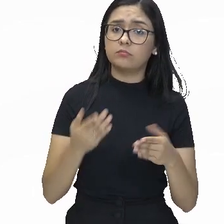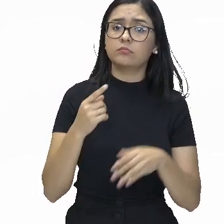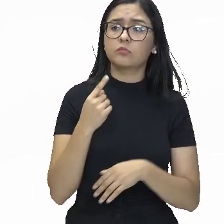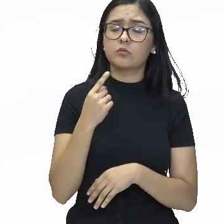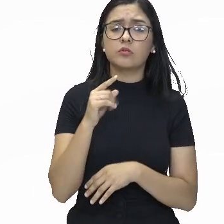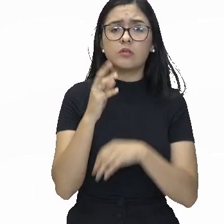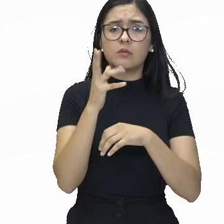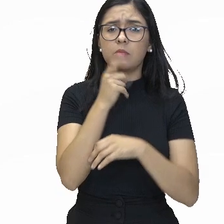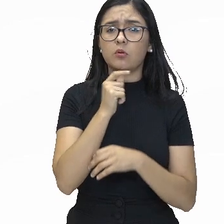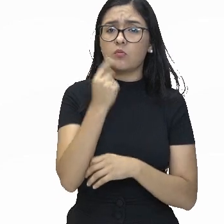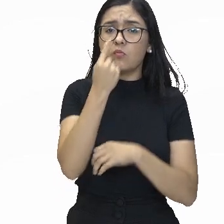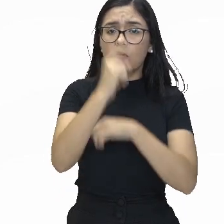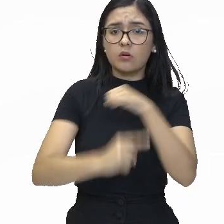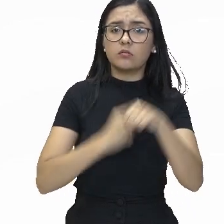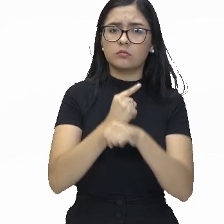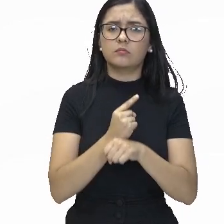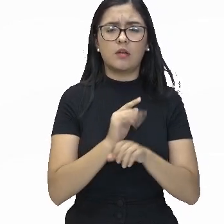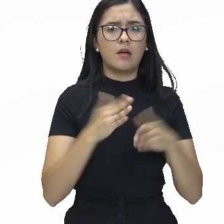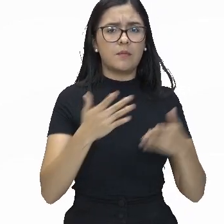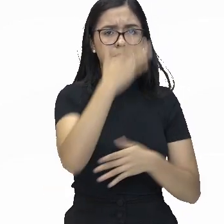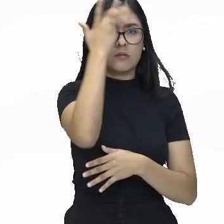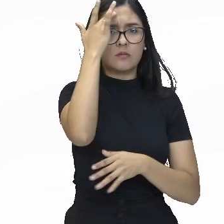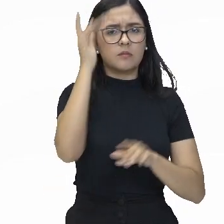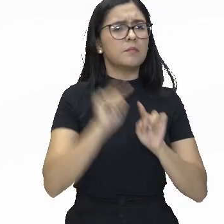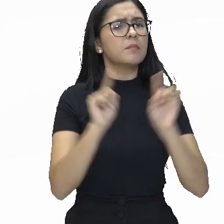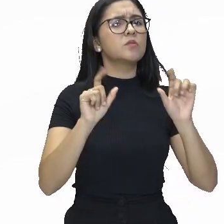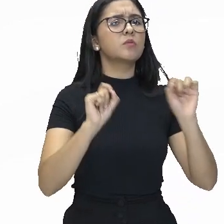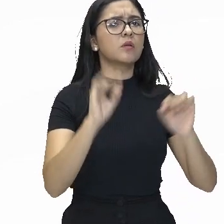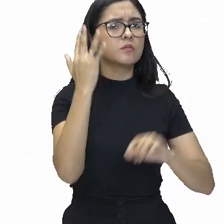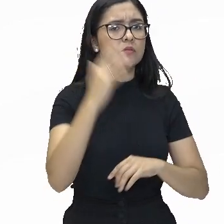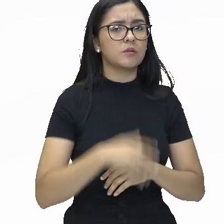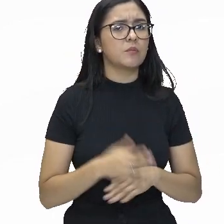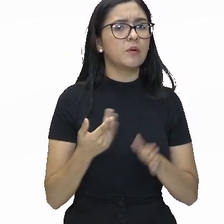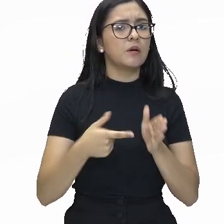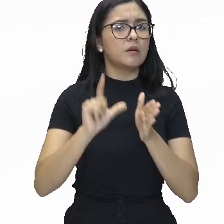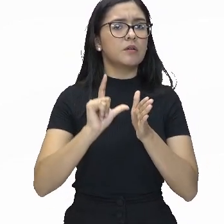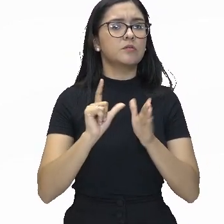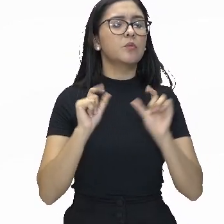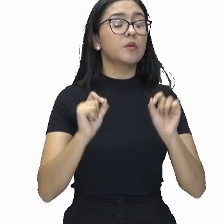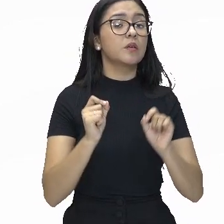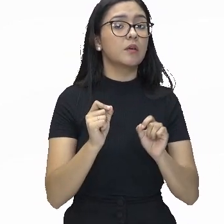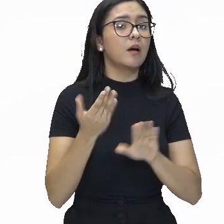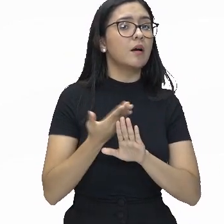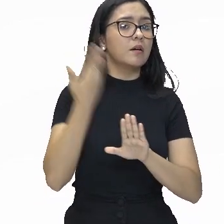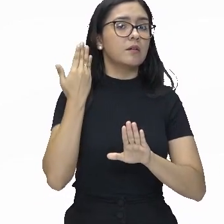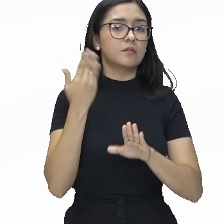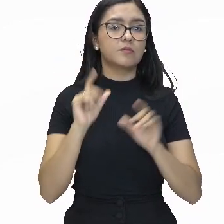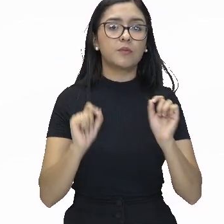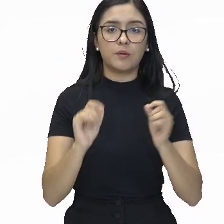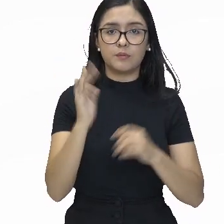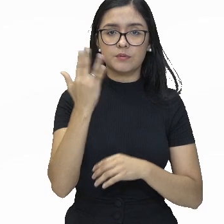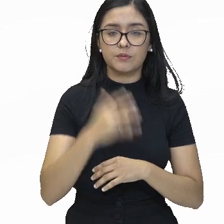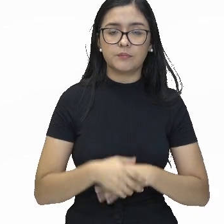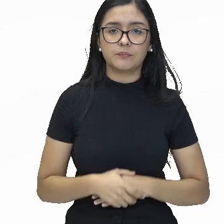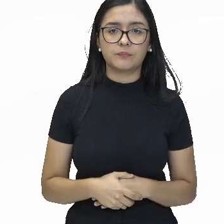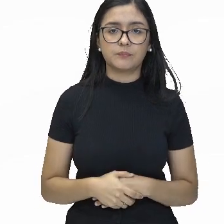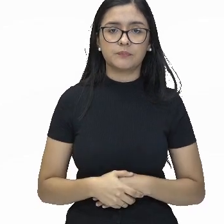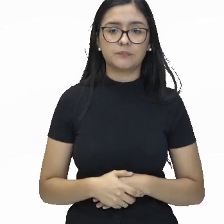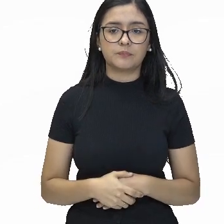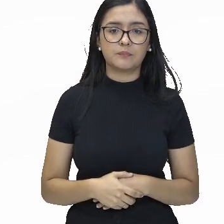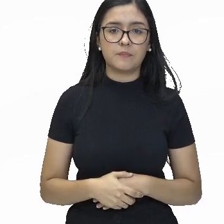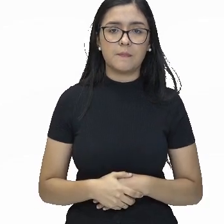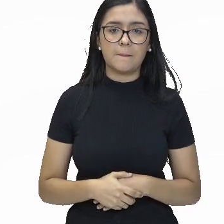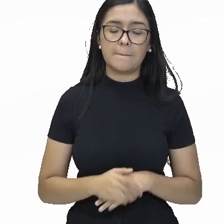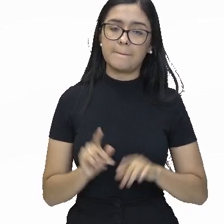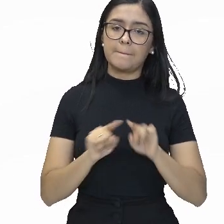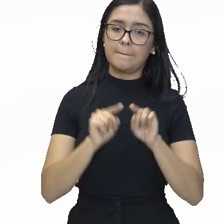durado apenas um ano, as pessoas vão dizer, mas embora o quê? Aconteceu algo antes, né?